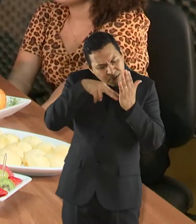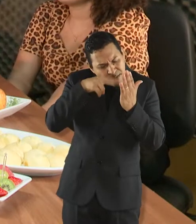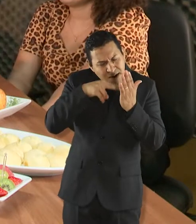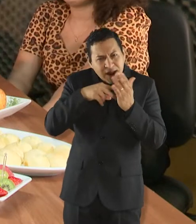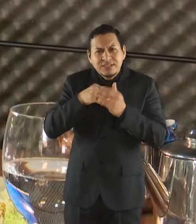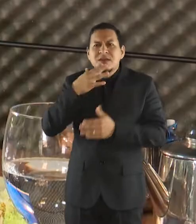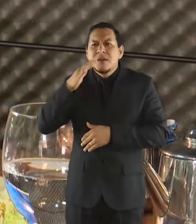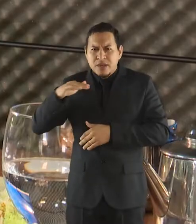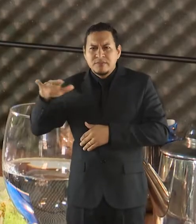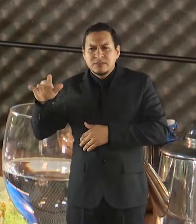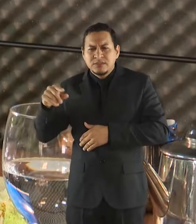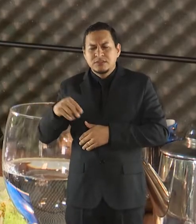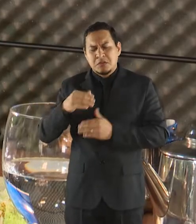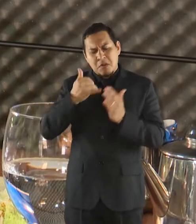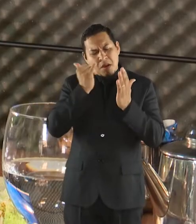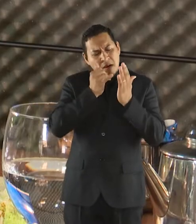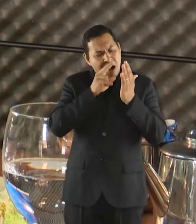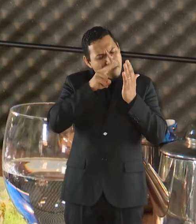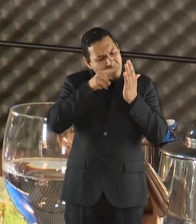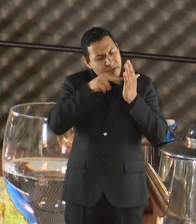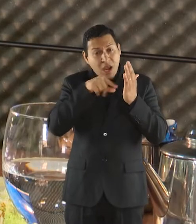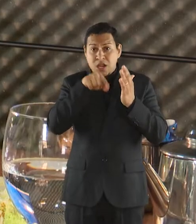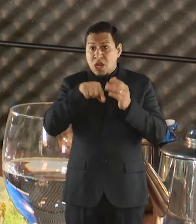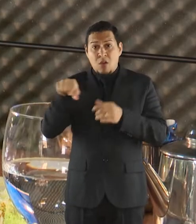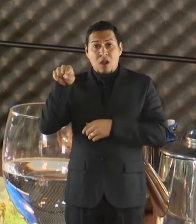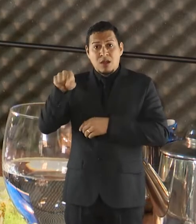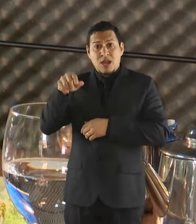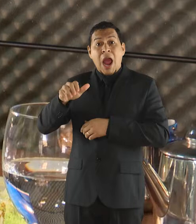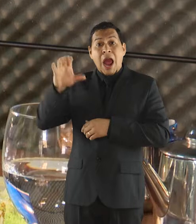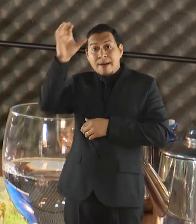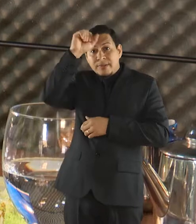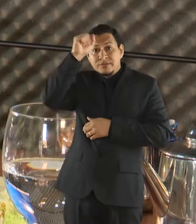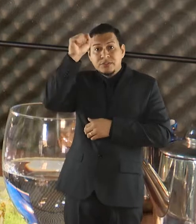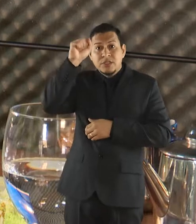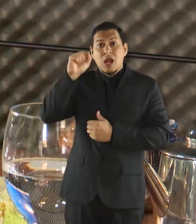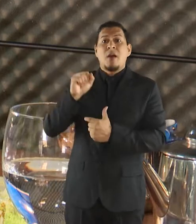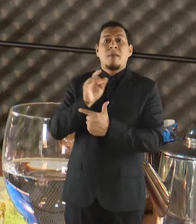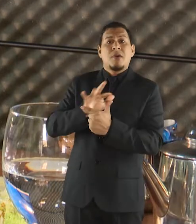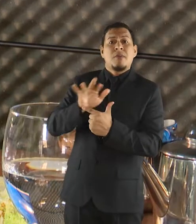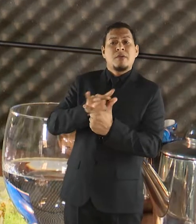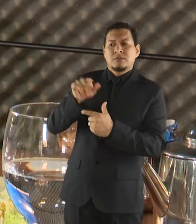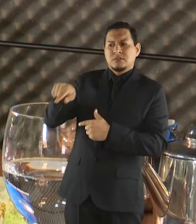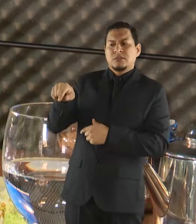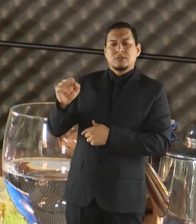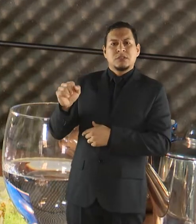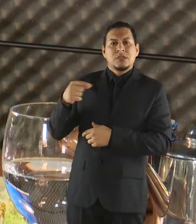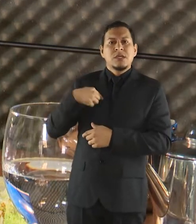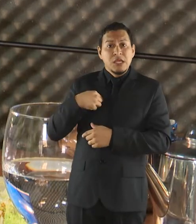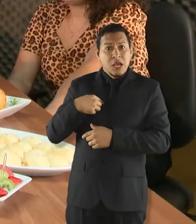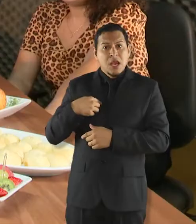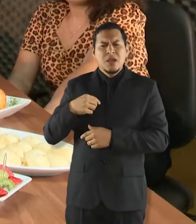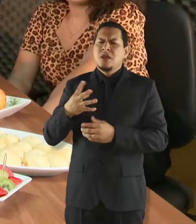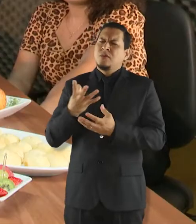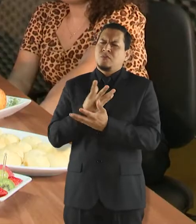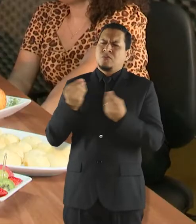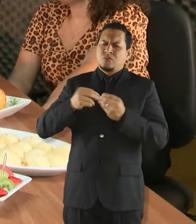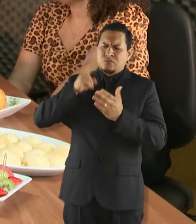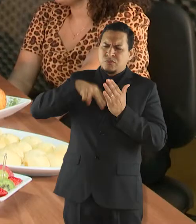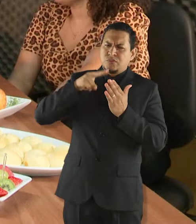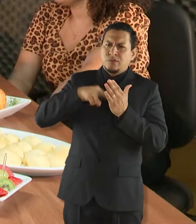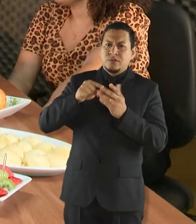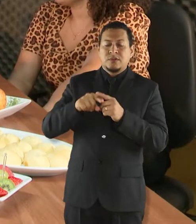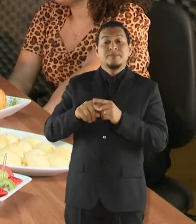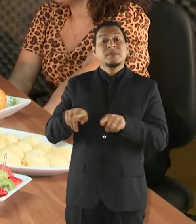assim, né, Lembro, eu aquelas já li histórias. bastante aqueles livrinhos Eu ali. me alfabetizei ali, então É. assim, a gente sempre leu muito lá na minha casa. Muito, muito, E muito, quem muito, lê muito. já sai